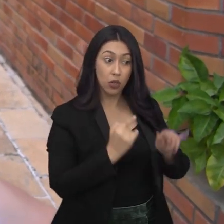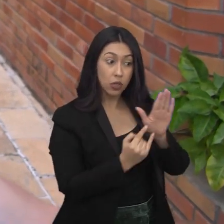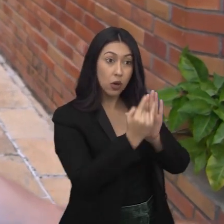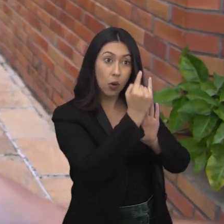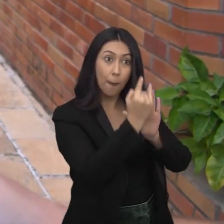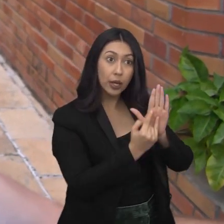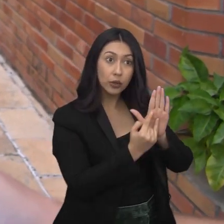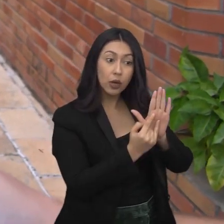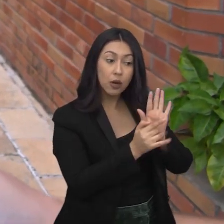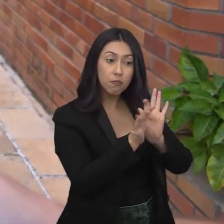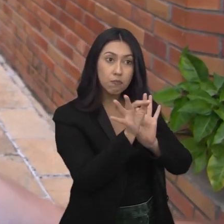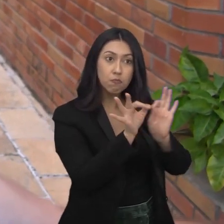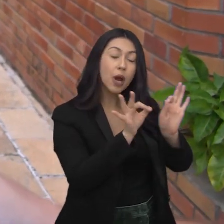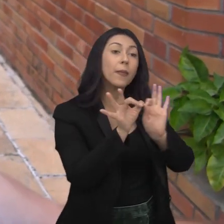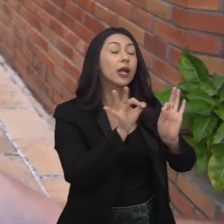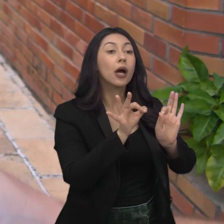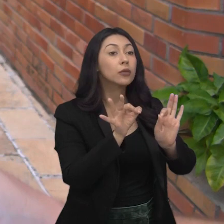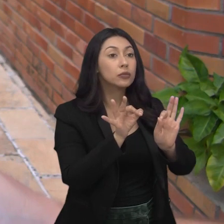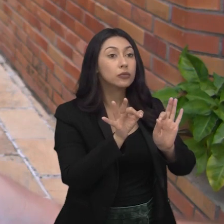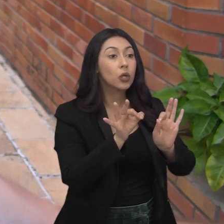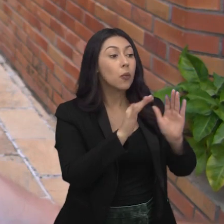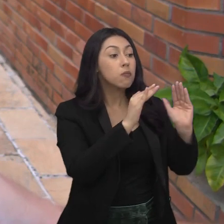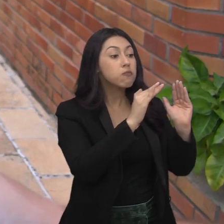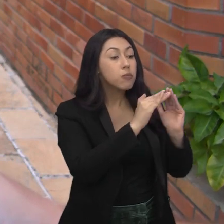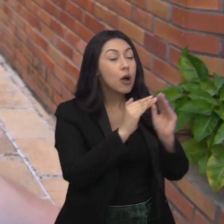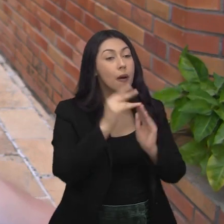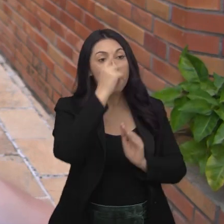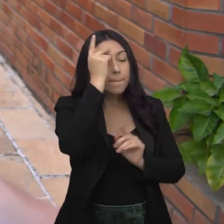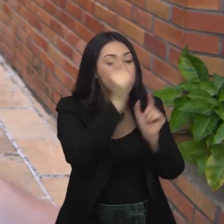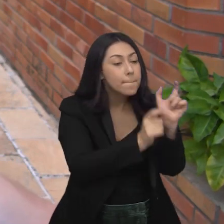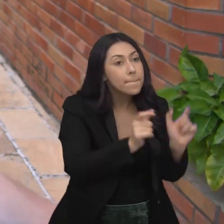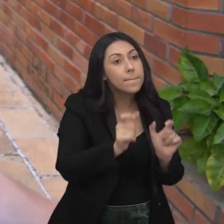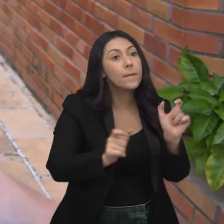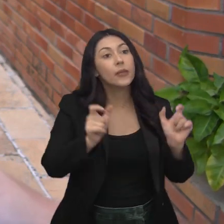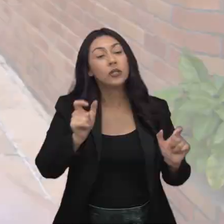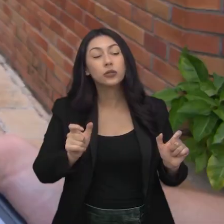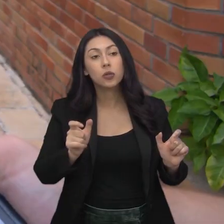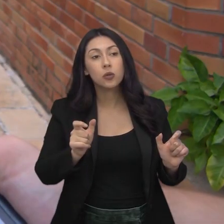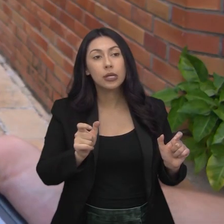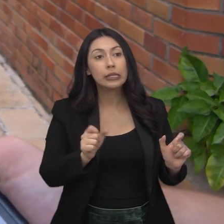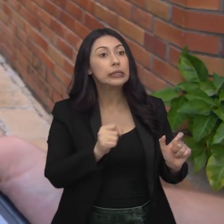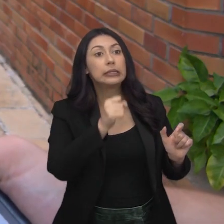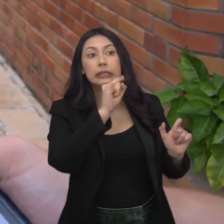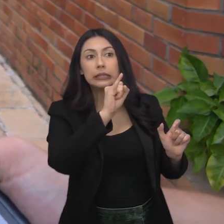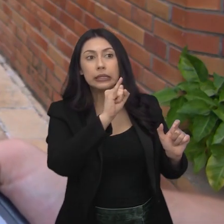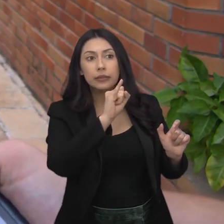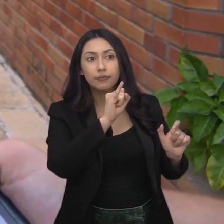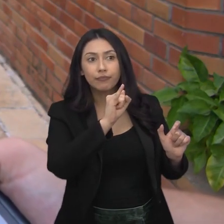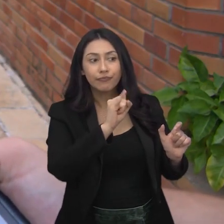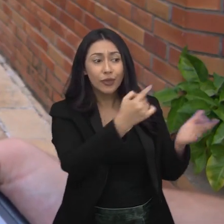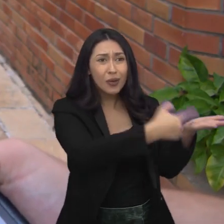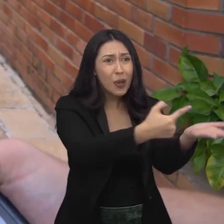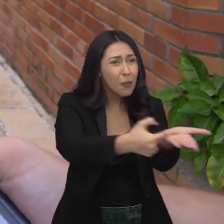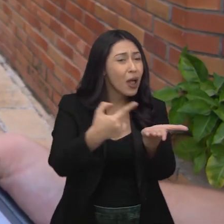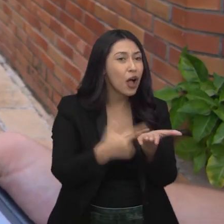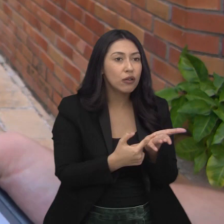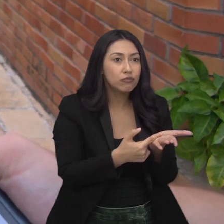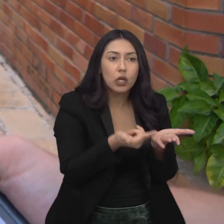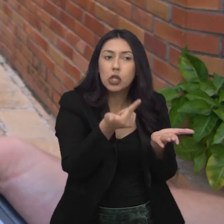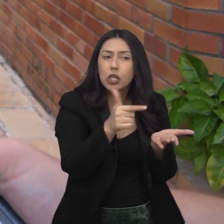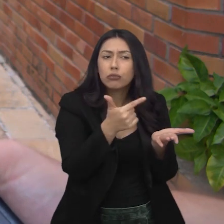documento, ele é redigido pelos próprios moradores quando montam o condomínio. O que não está na convenção,